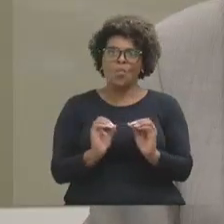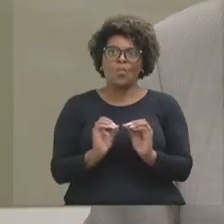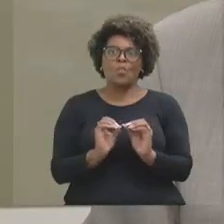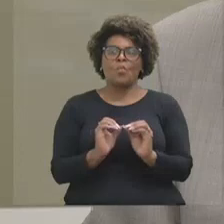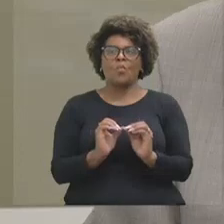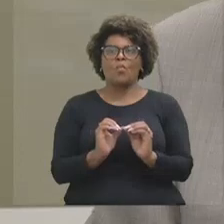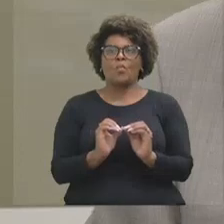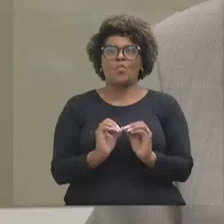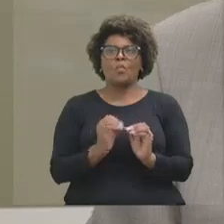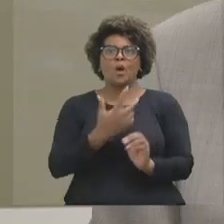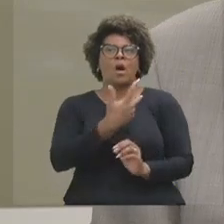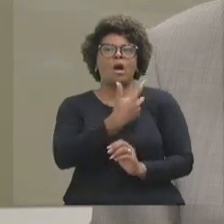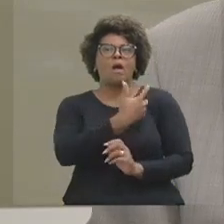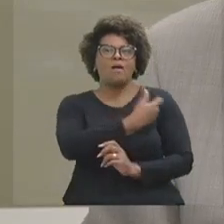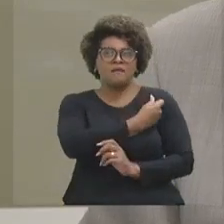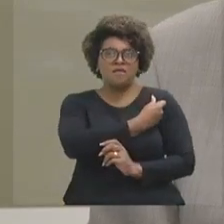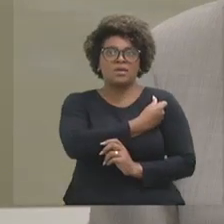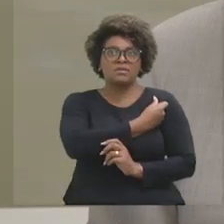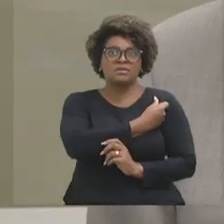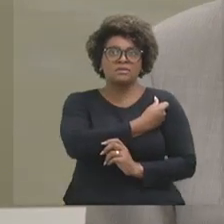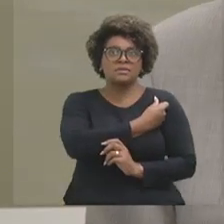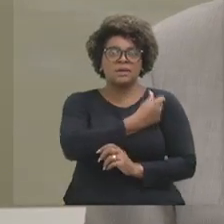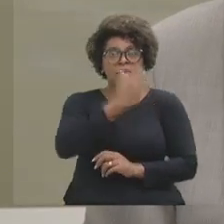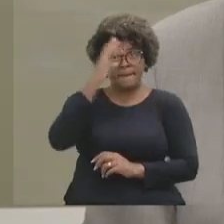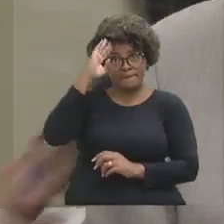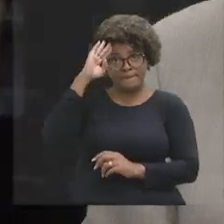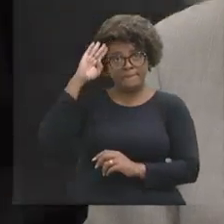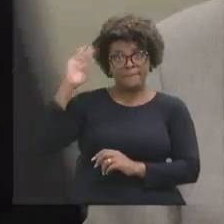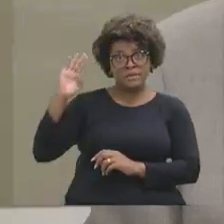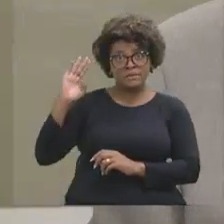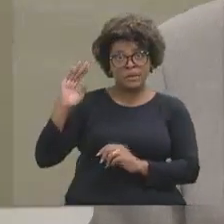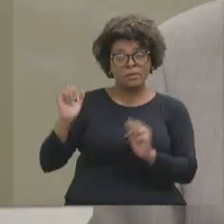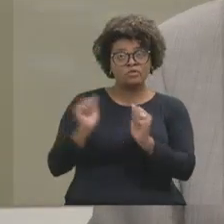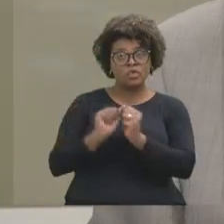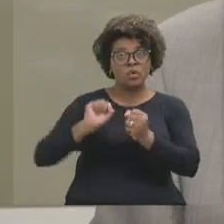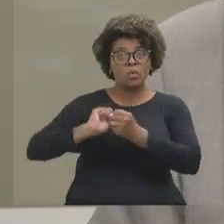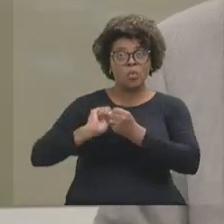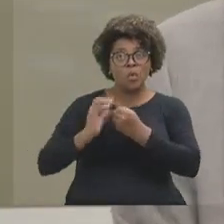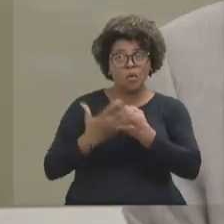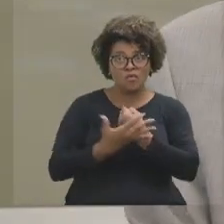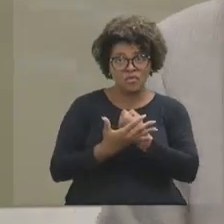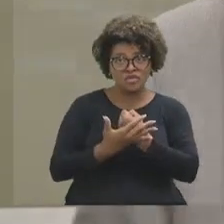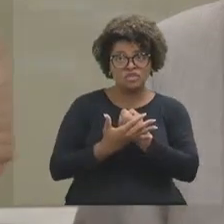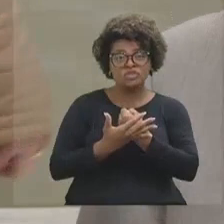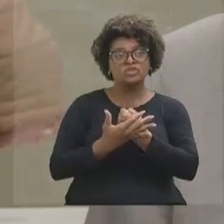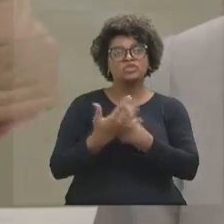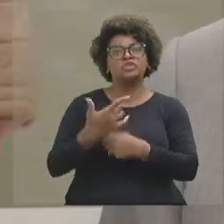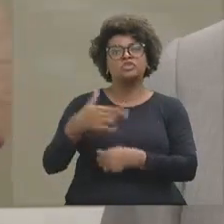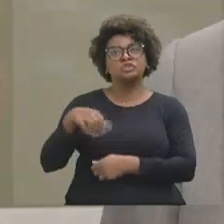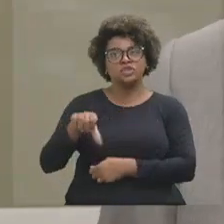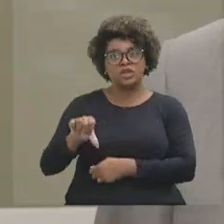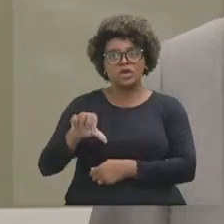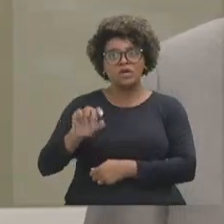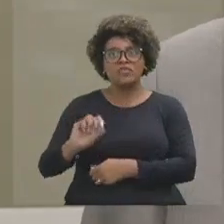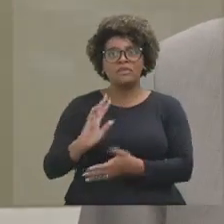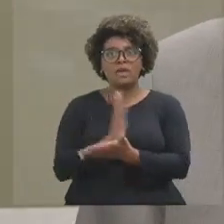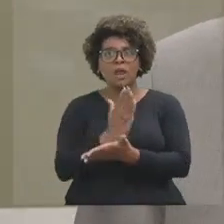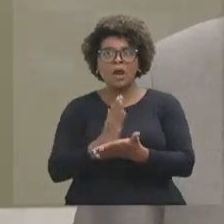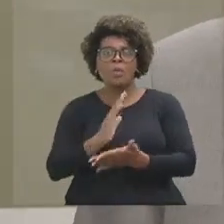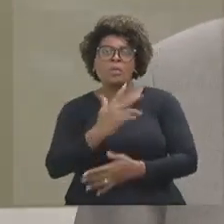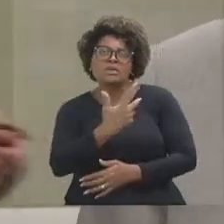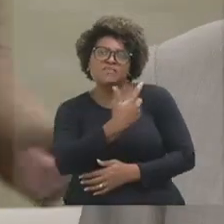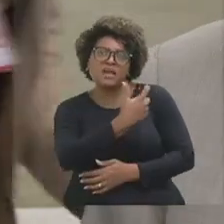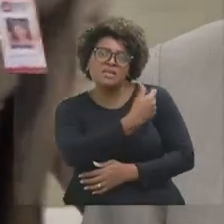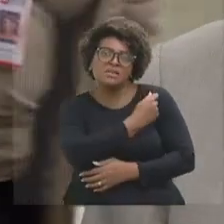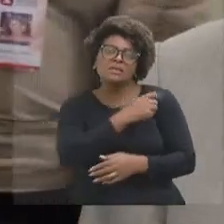das vacinas né Principalmente com esse episódio do covid onde algumas vacinas têm dado miocardite